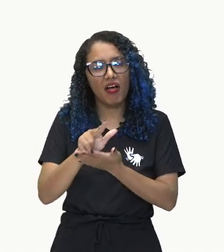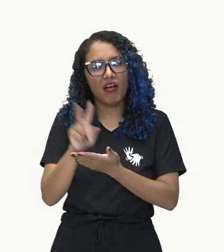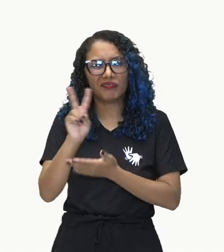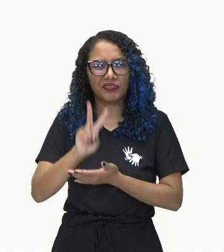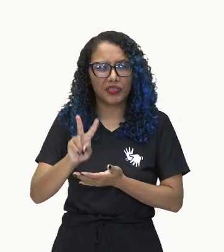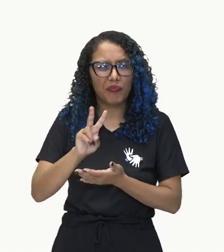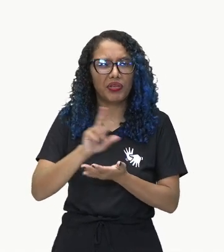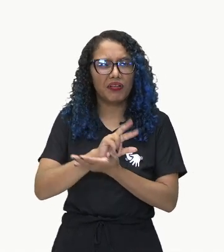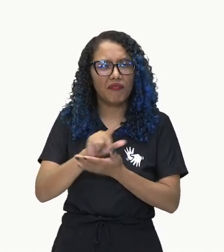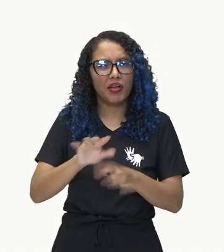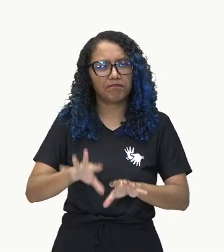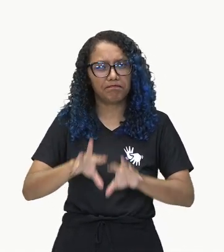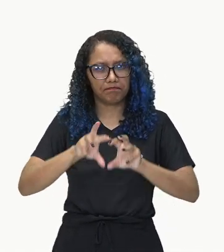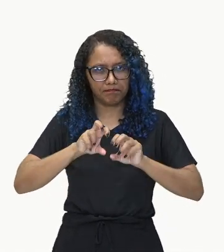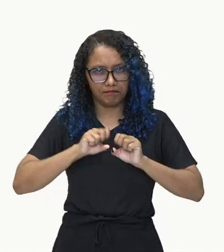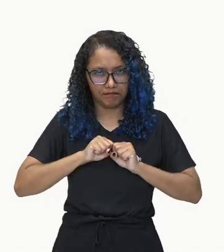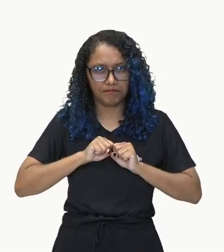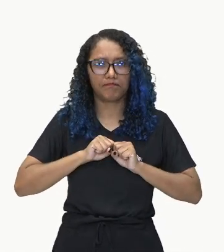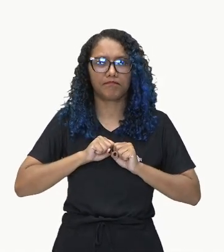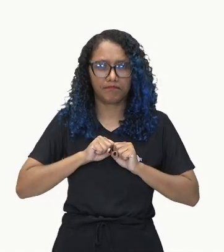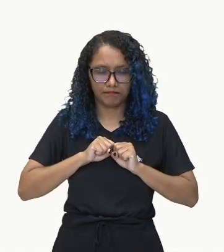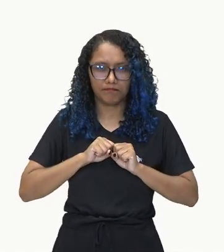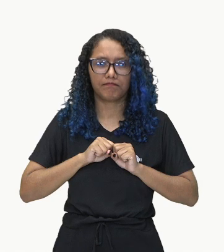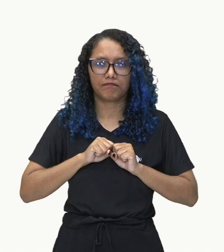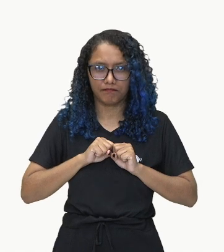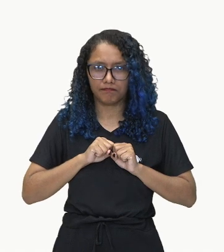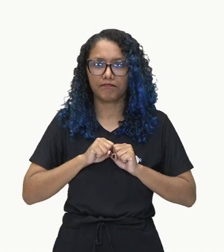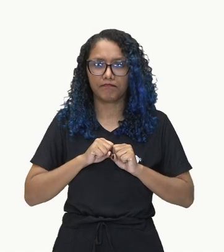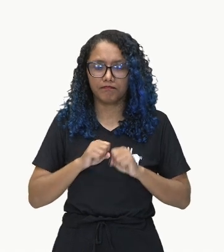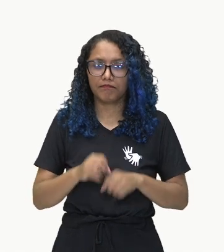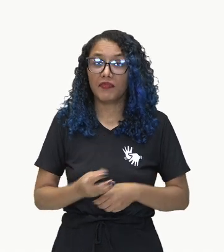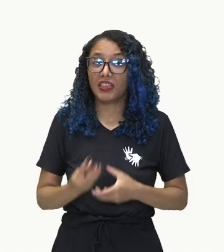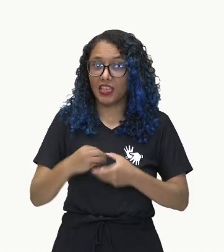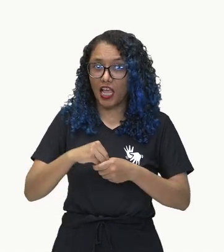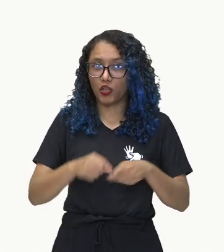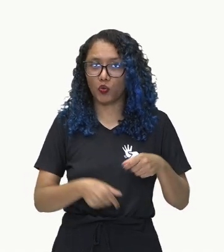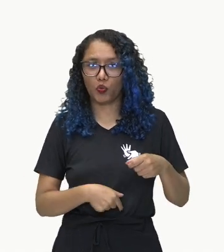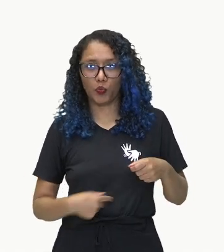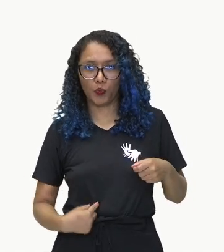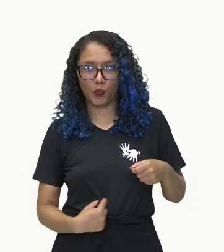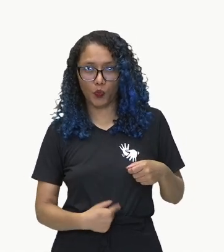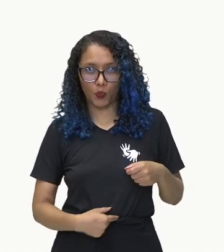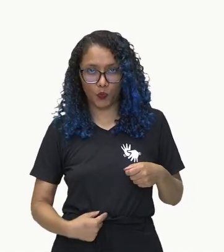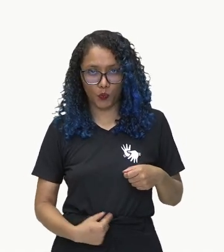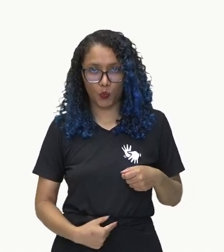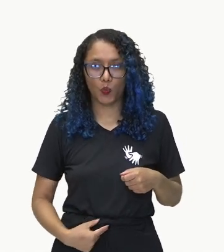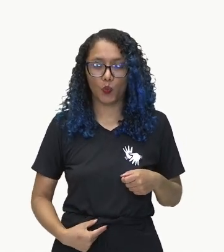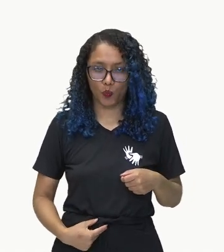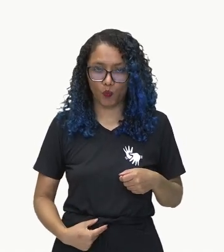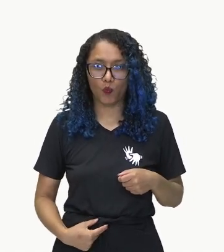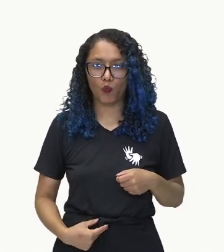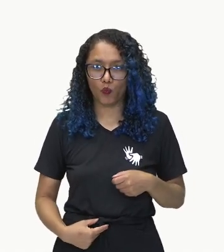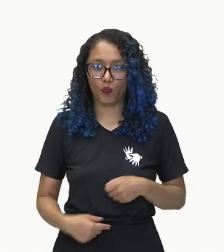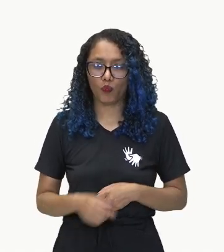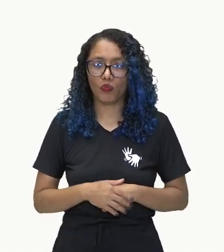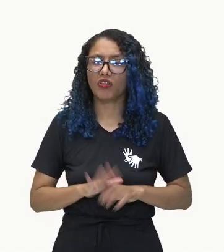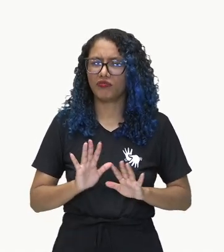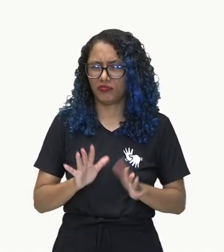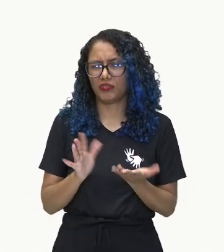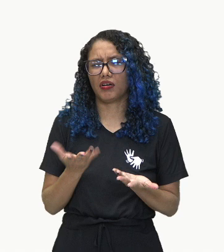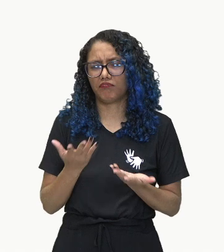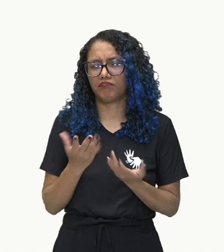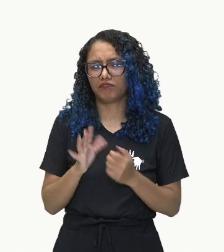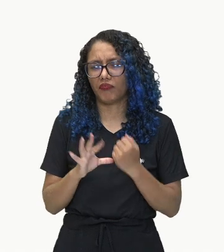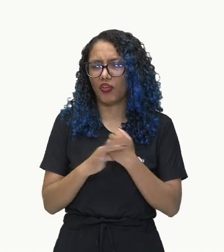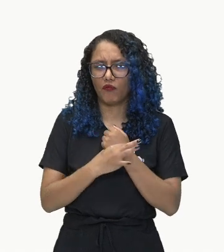ser absorvidos pelas microvilosidades, fazendo um adendo aí, fortalecendo o que eu havia falado